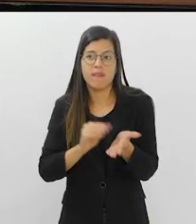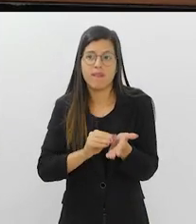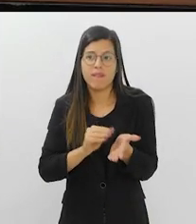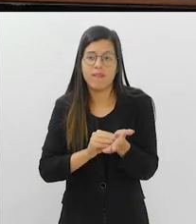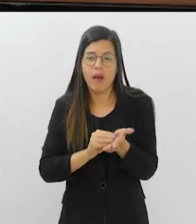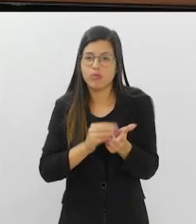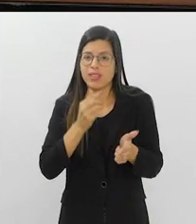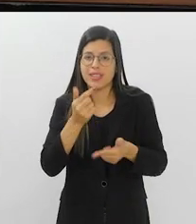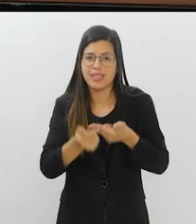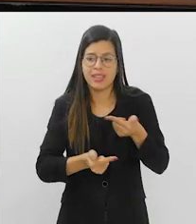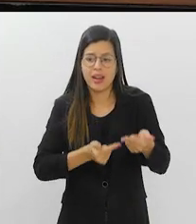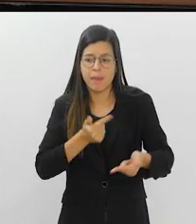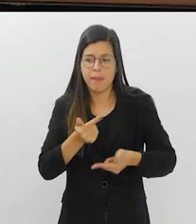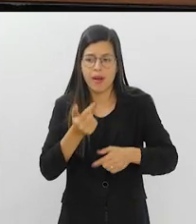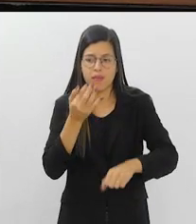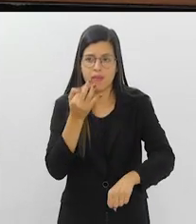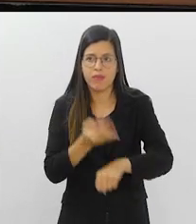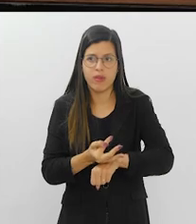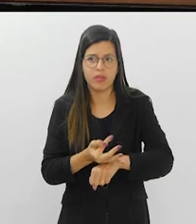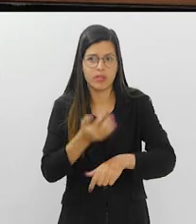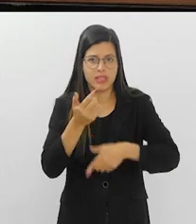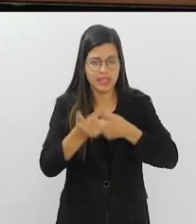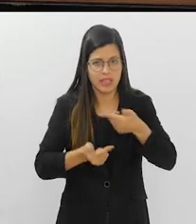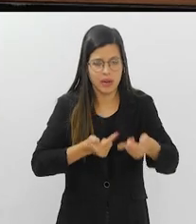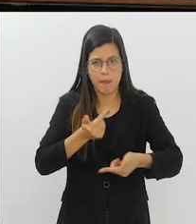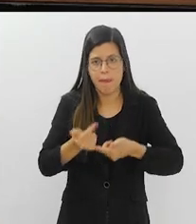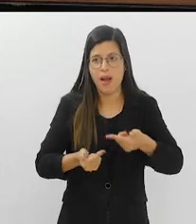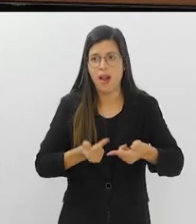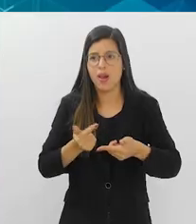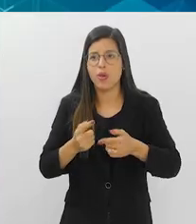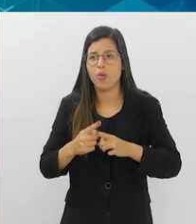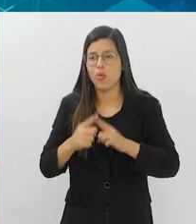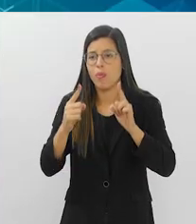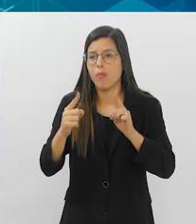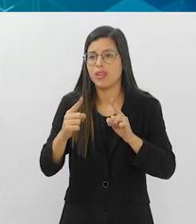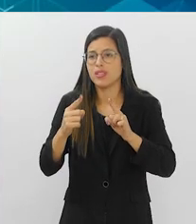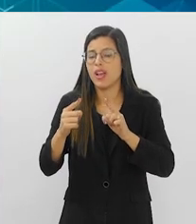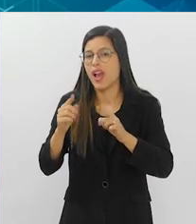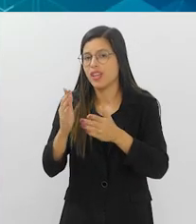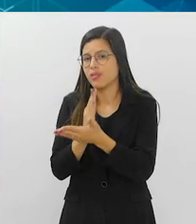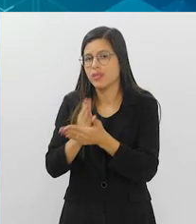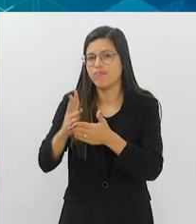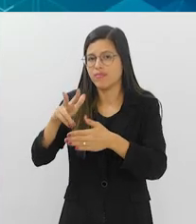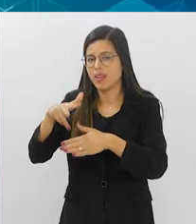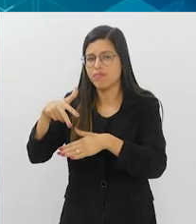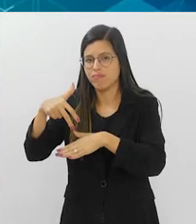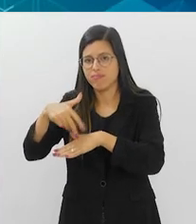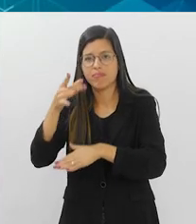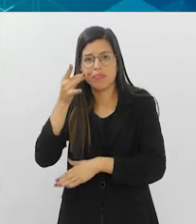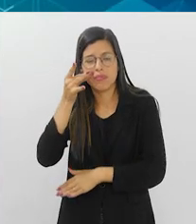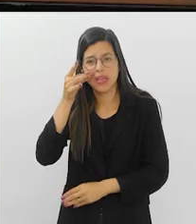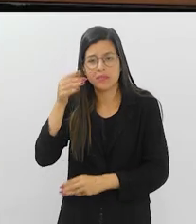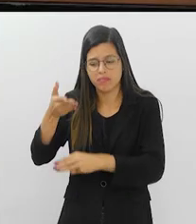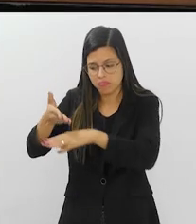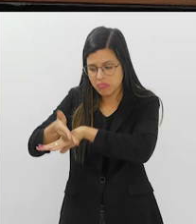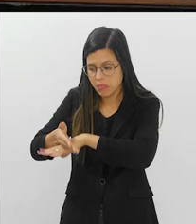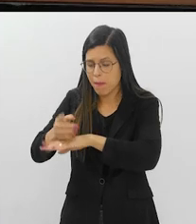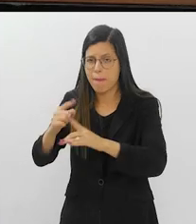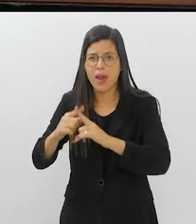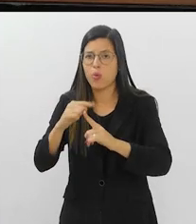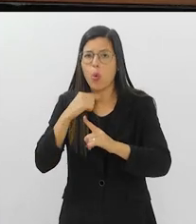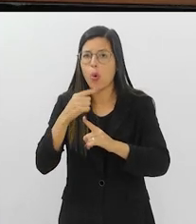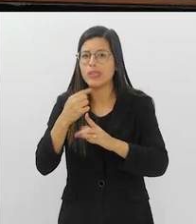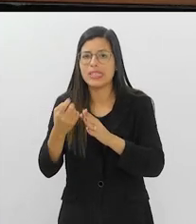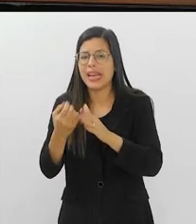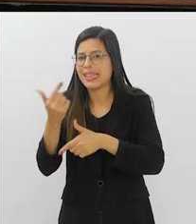não é só a falta ao trabalho, mas é o presenteísmo, que é aquela dinâmica de você estar presente, mas sem conseguir produzir, né? Então, é o que a gente